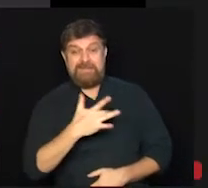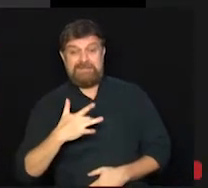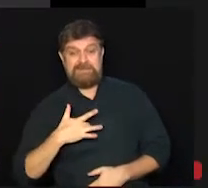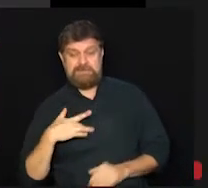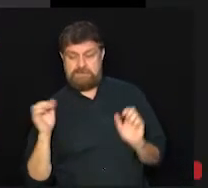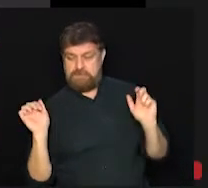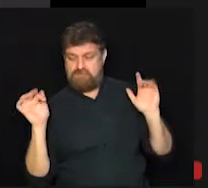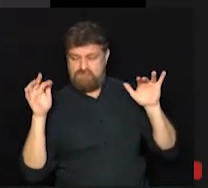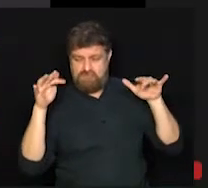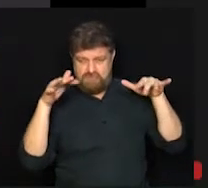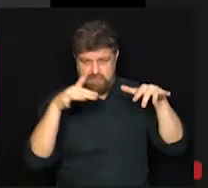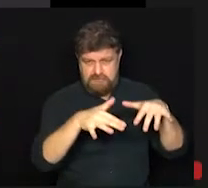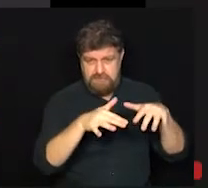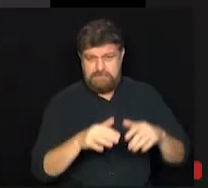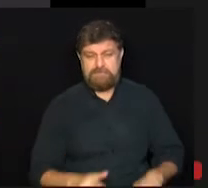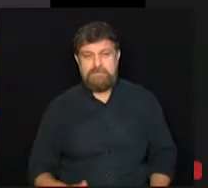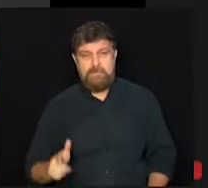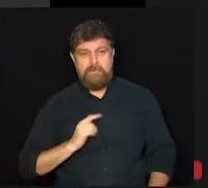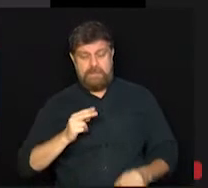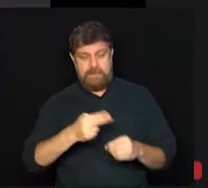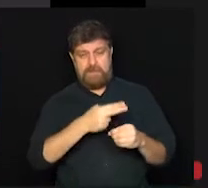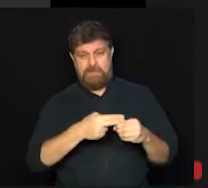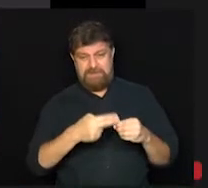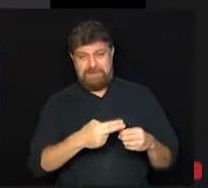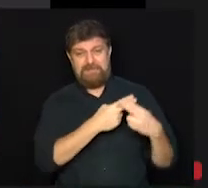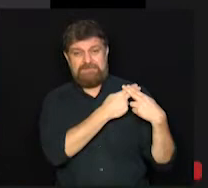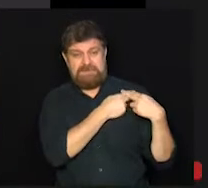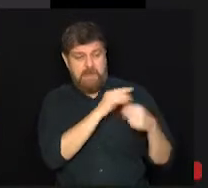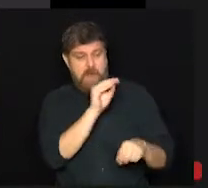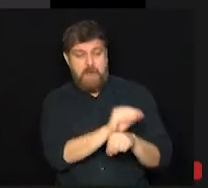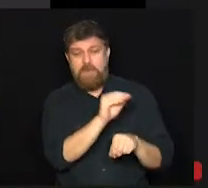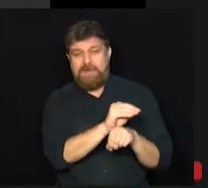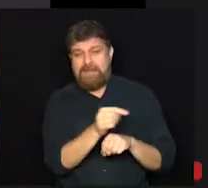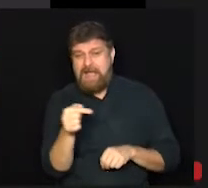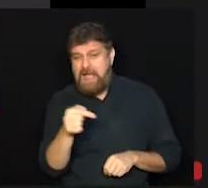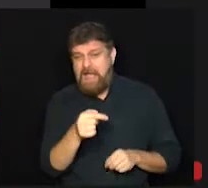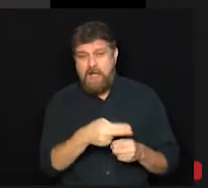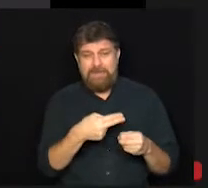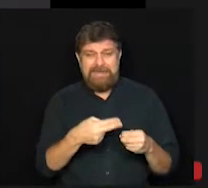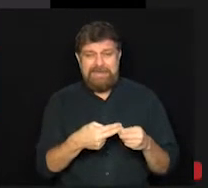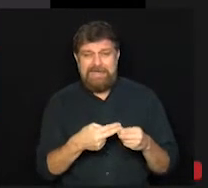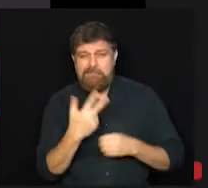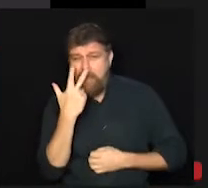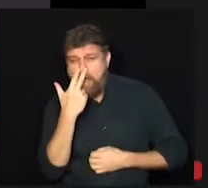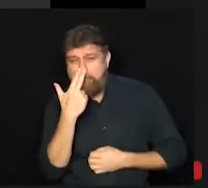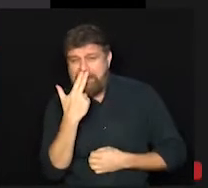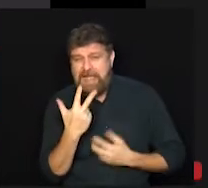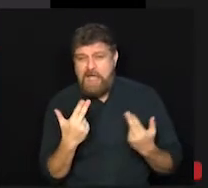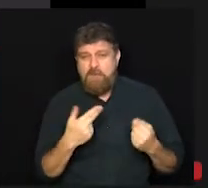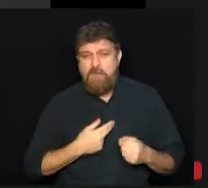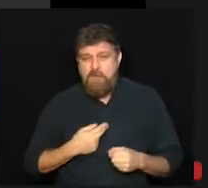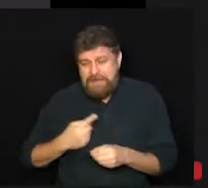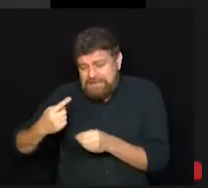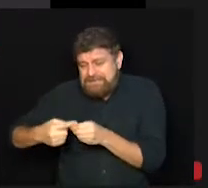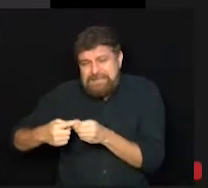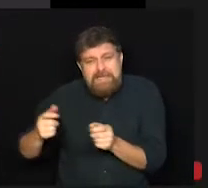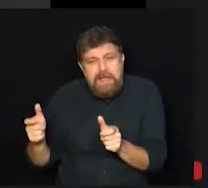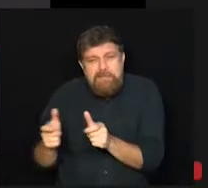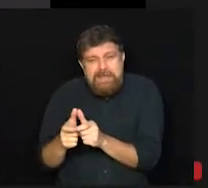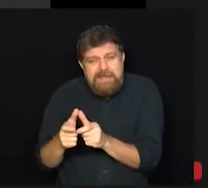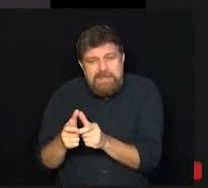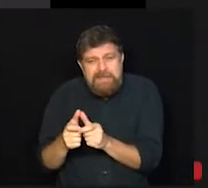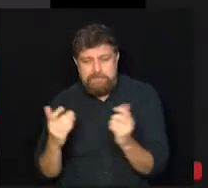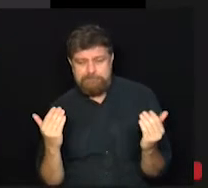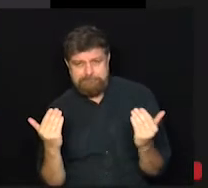isso, cuidar da Unicamp é cuidar de uma pequena cidade, né? É um movimento muito grande, uma série de demandas.